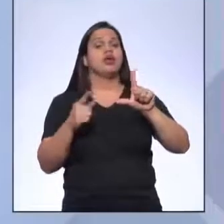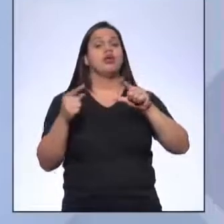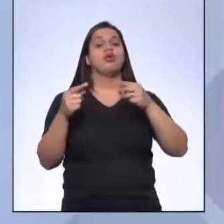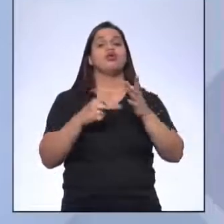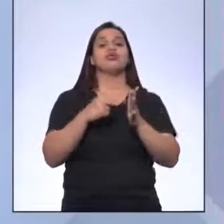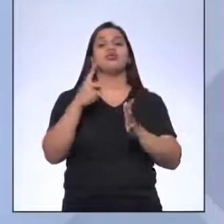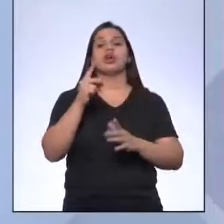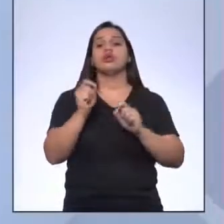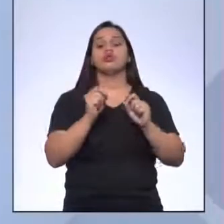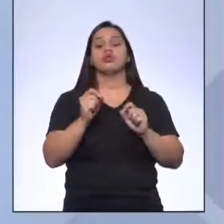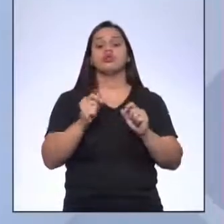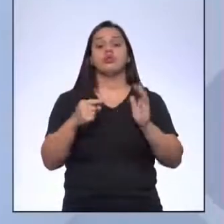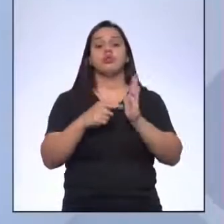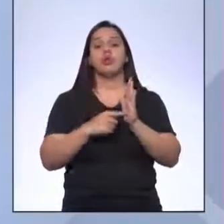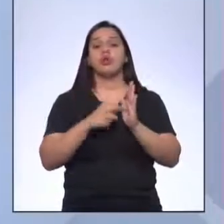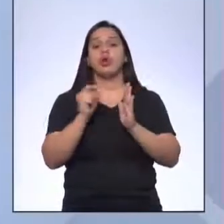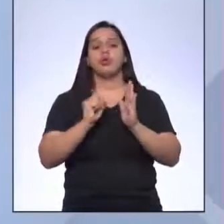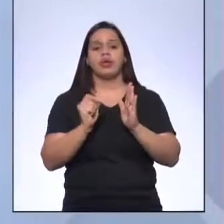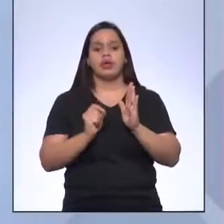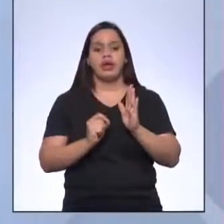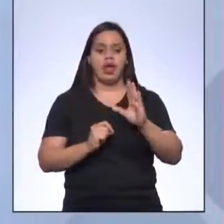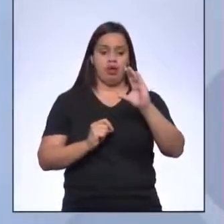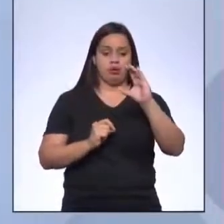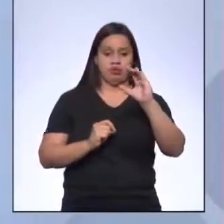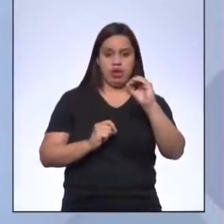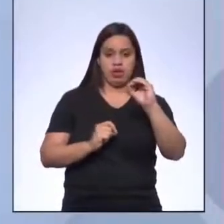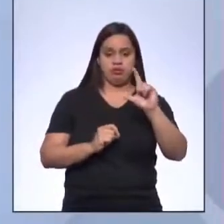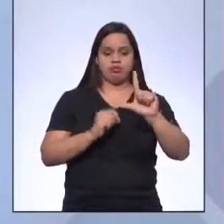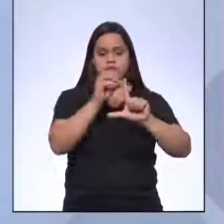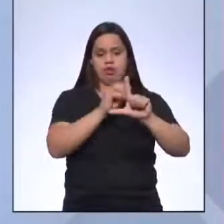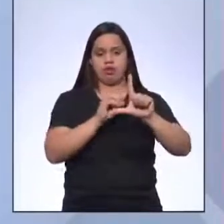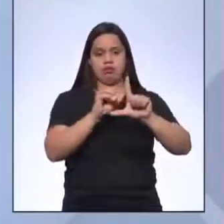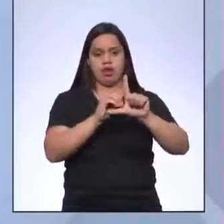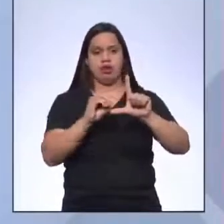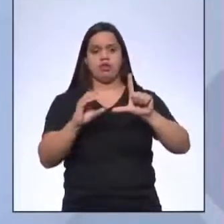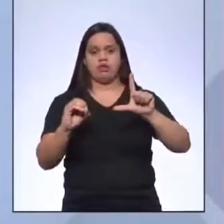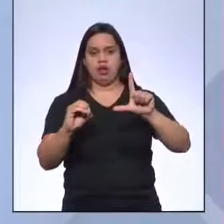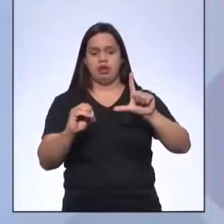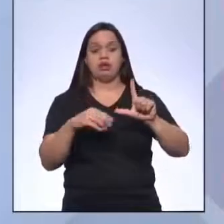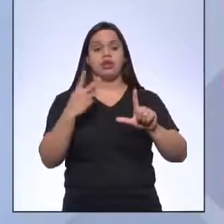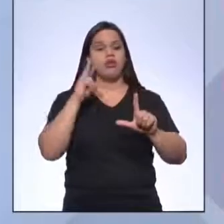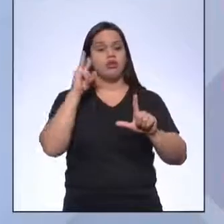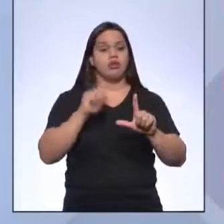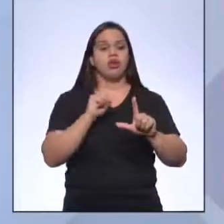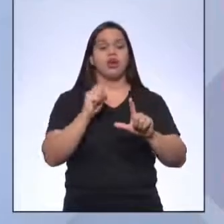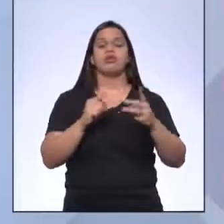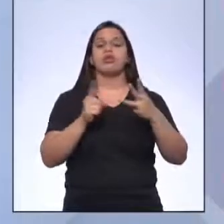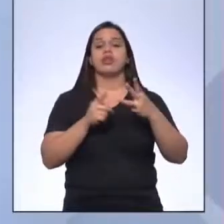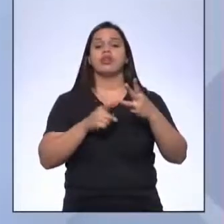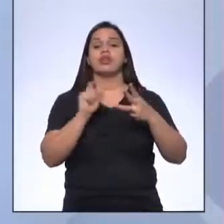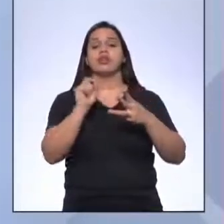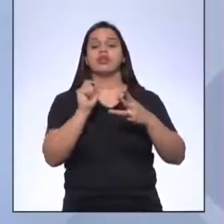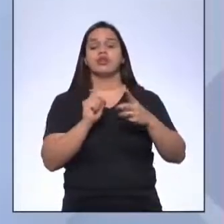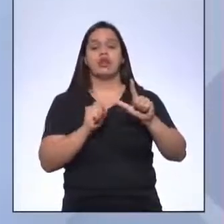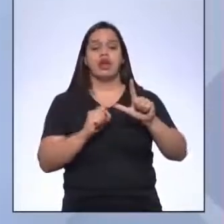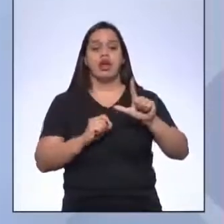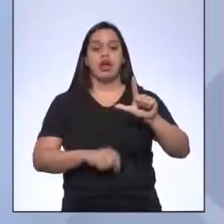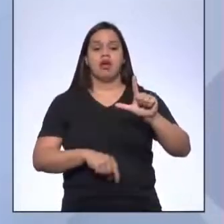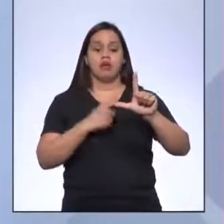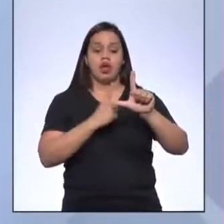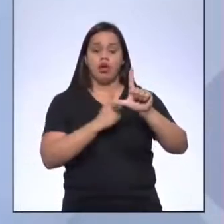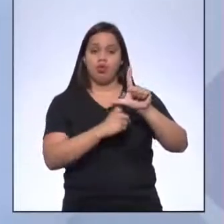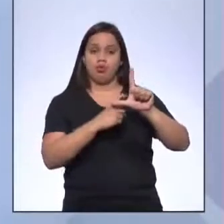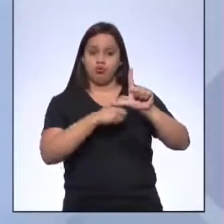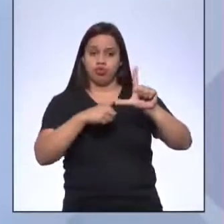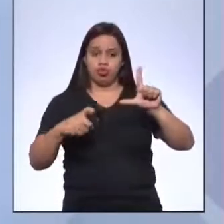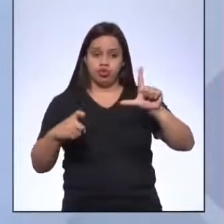nosso 00 e o terceiro. 1 do X com três do